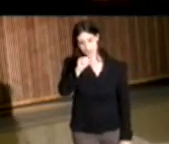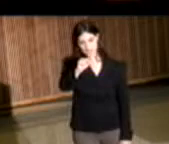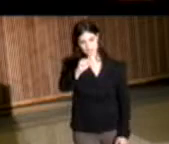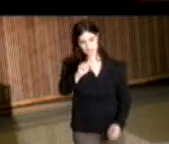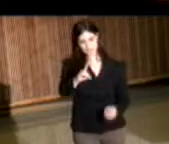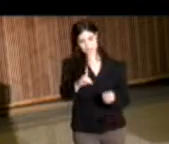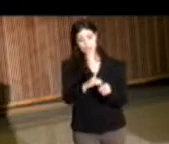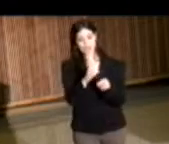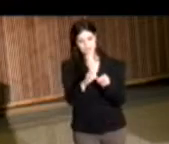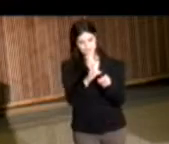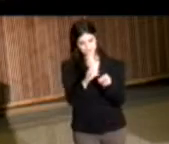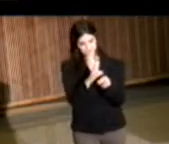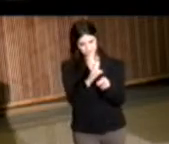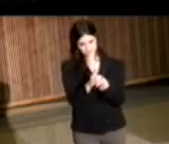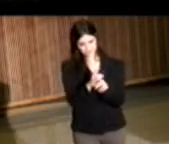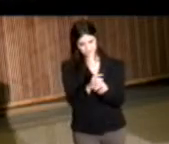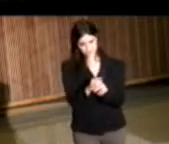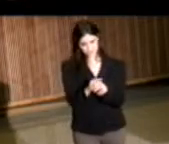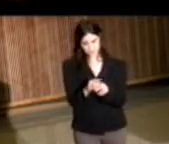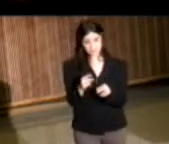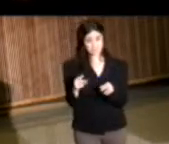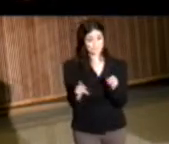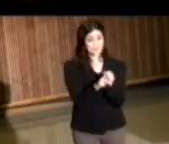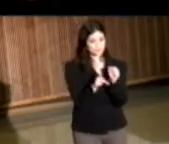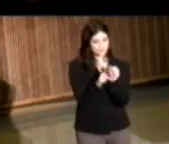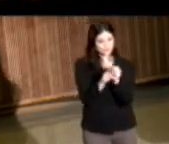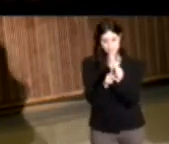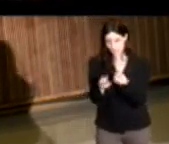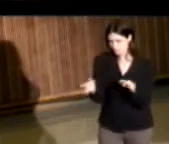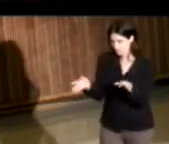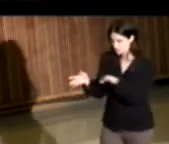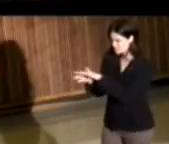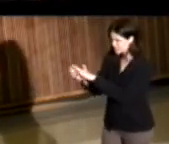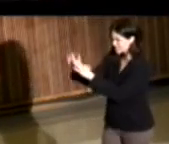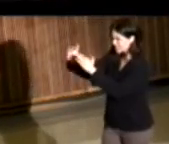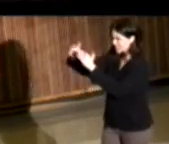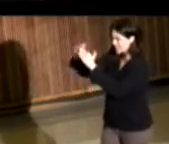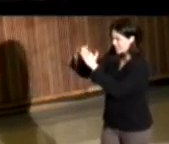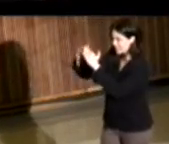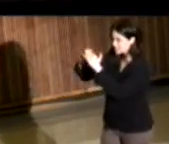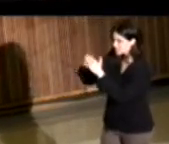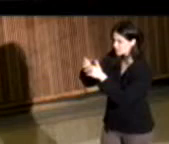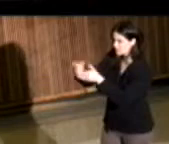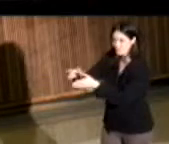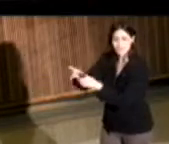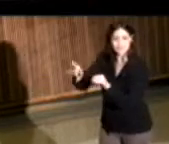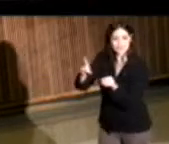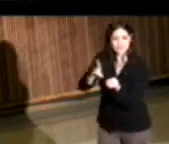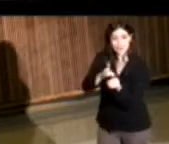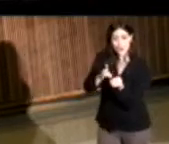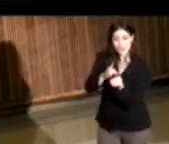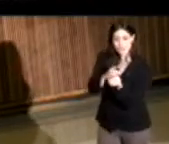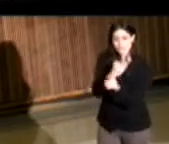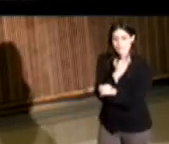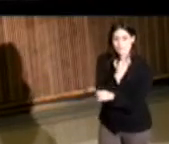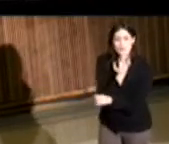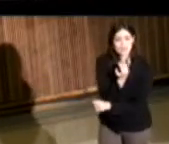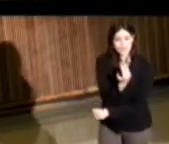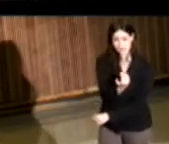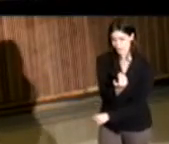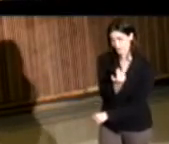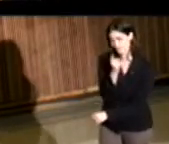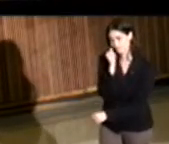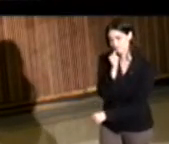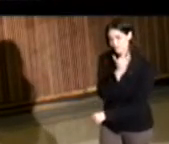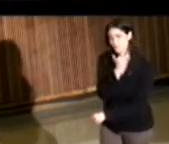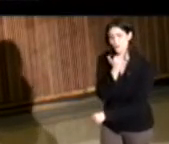por causa de Dorcas, lembra? Por quê? Porque aquela mulher era boa. As pessoas iam mostrar as